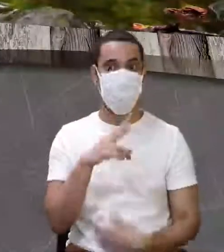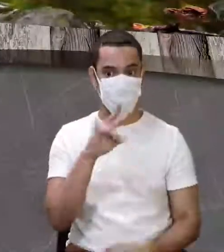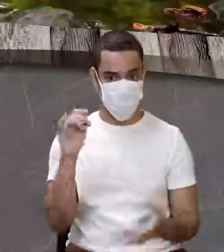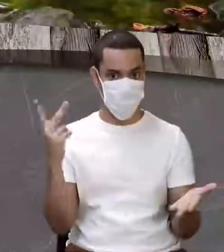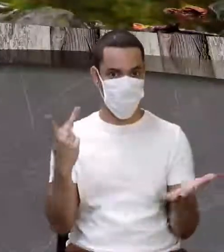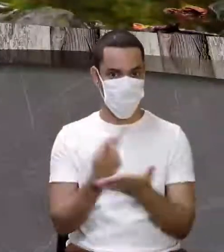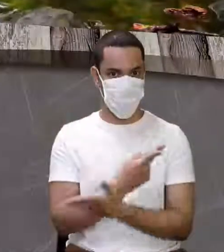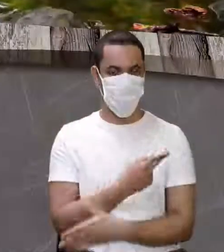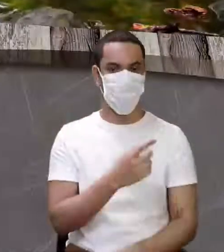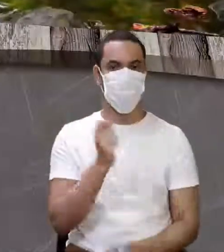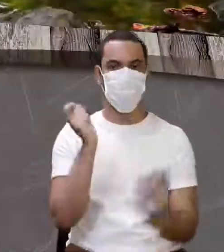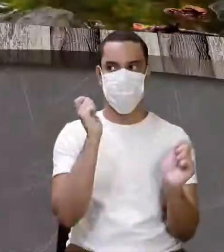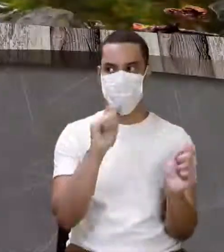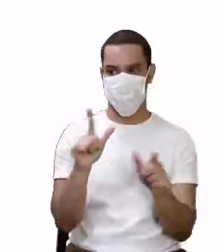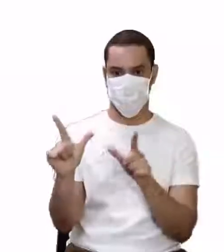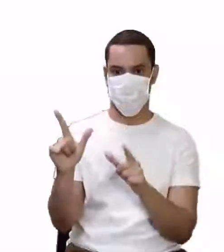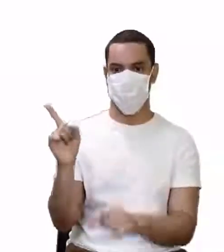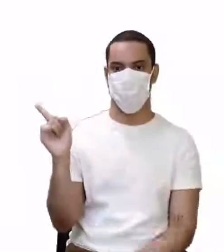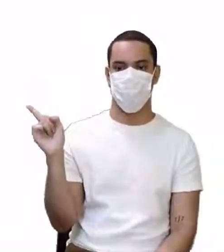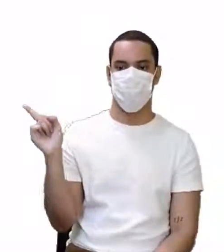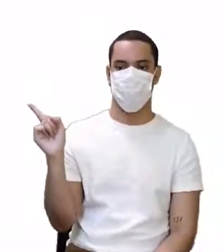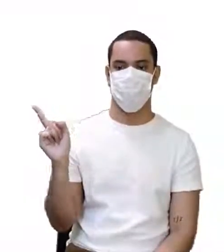Olha lá na tela. Joga lá.